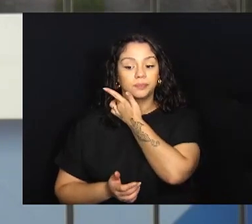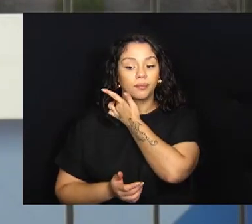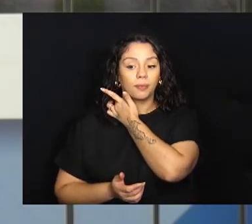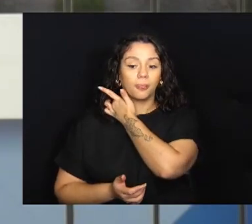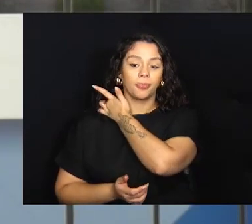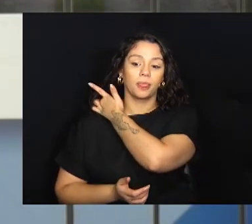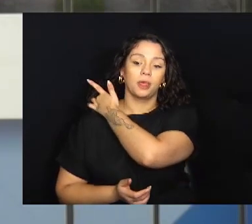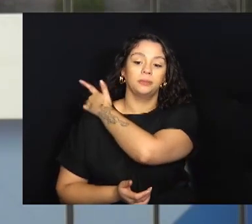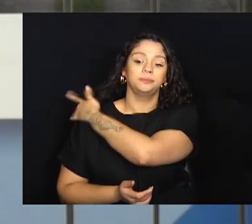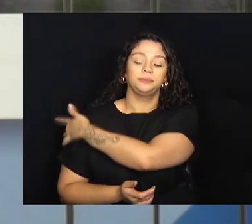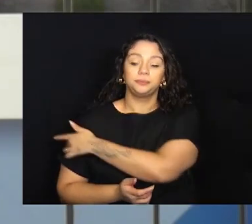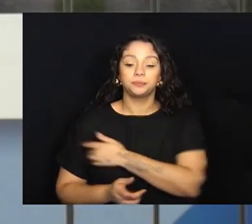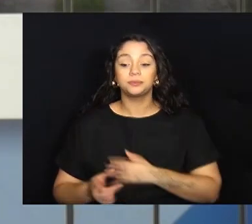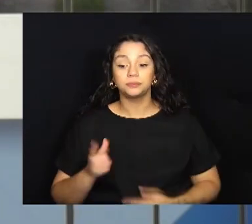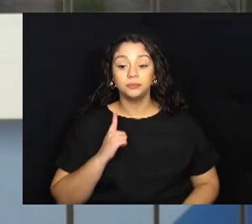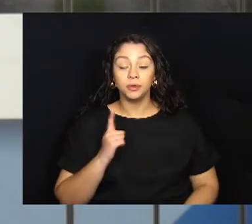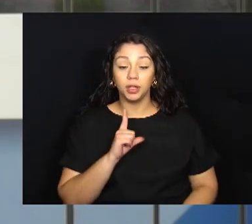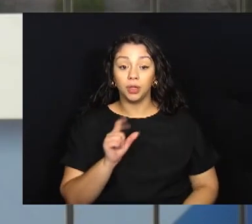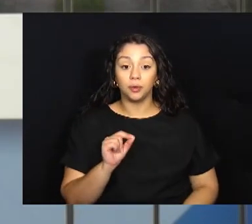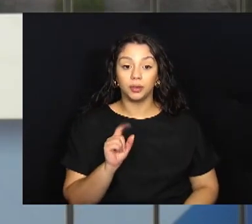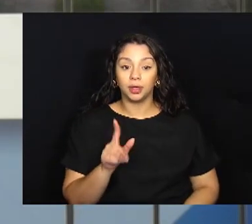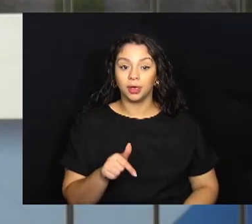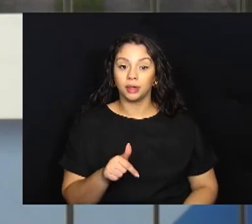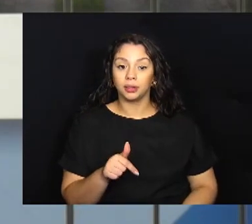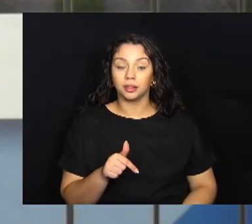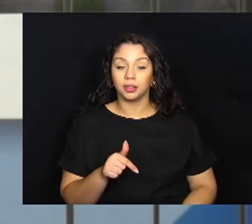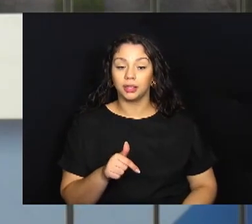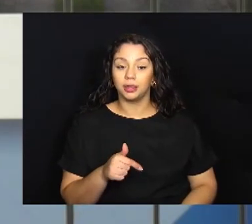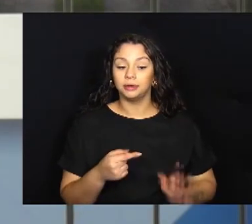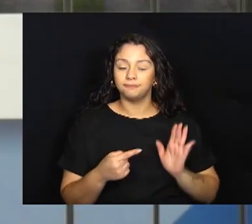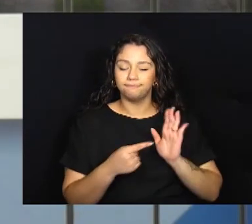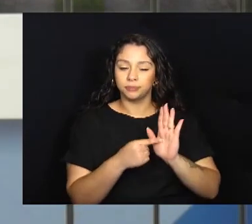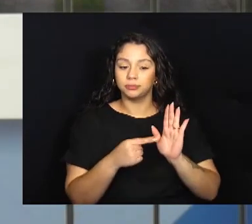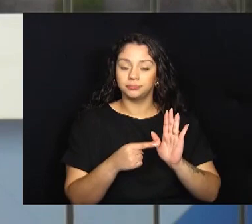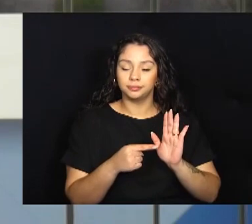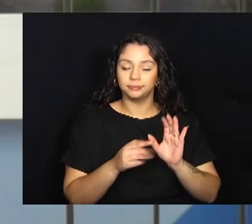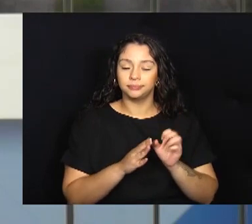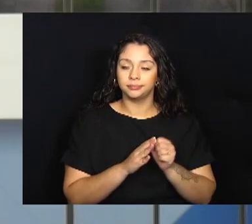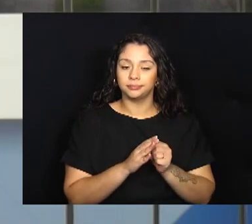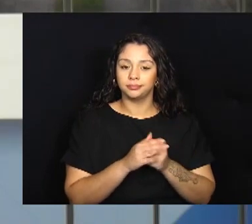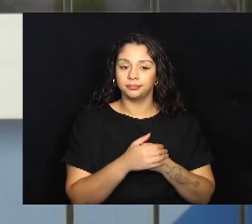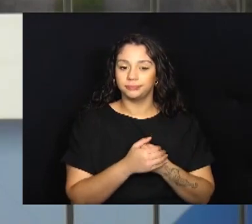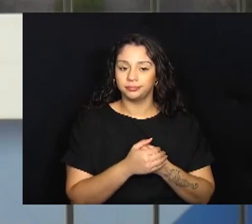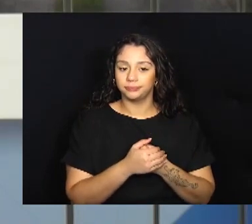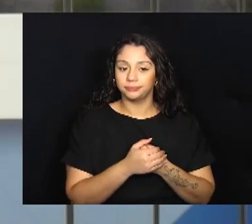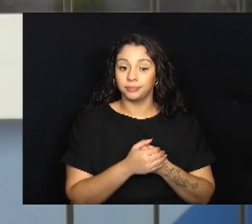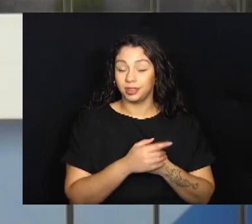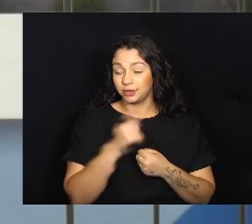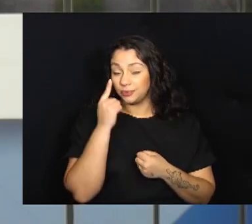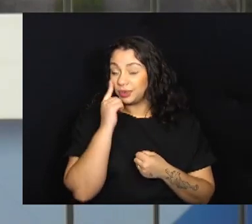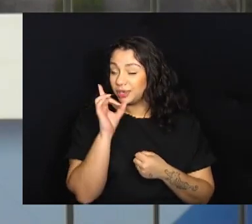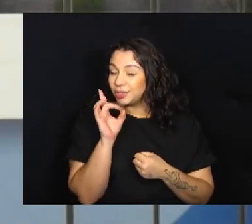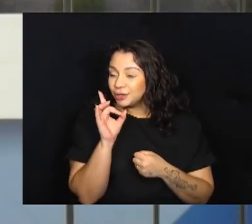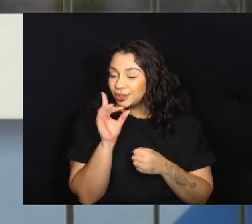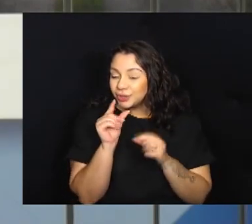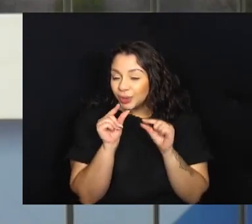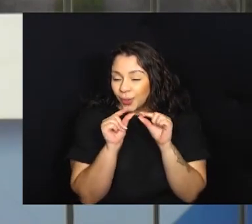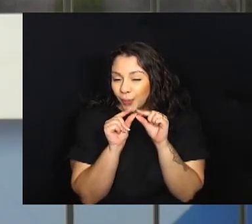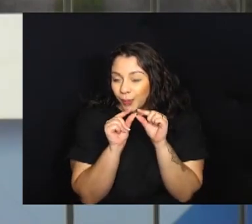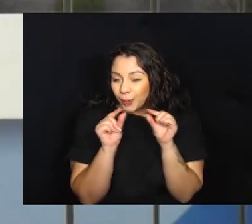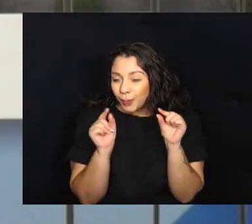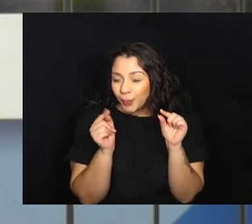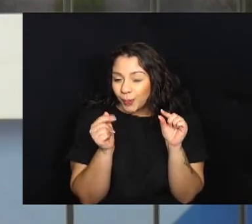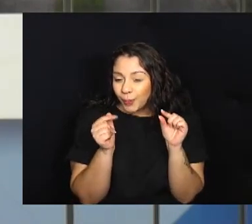o que existe na verdade é uma subnotificação, né? Do que a gente vê só uma camadinha do que acontece, porque a